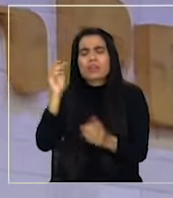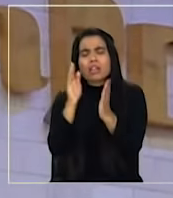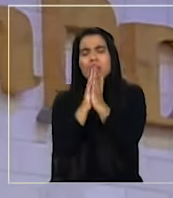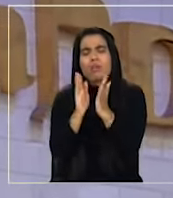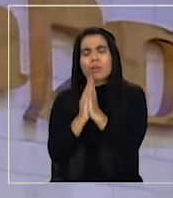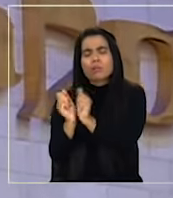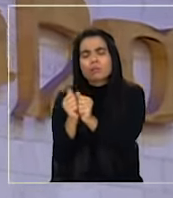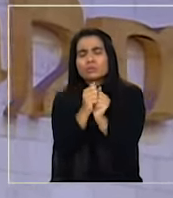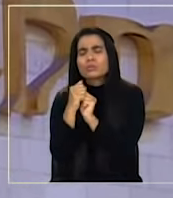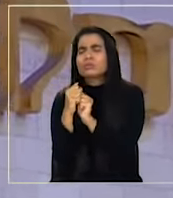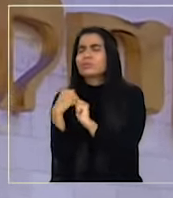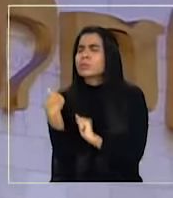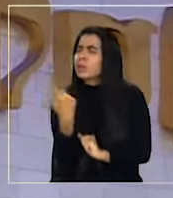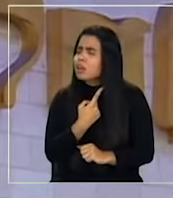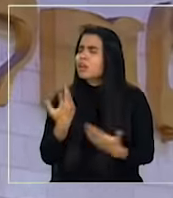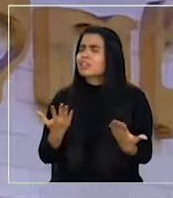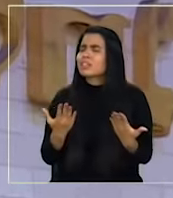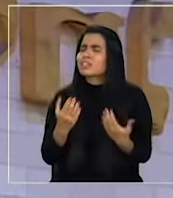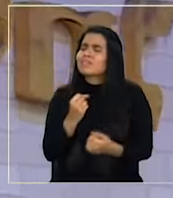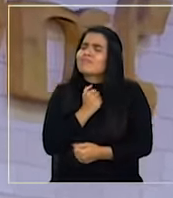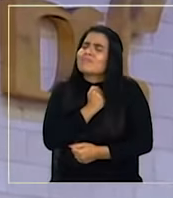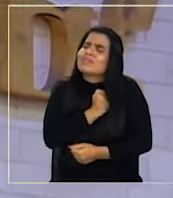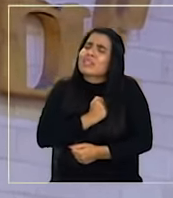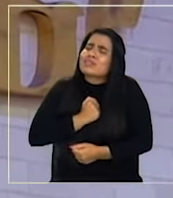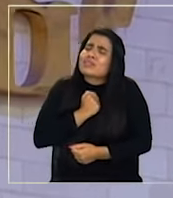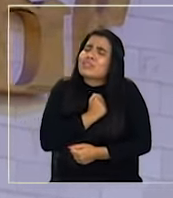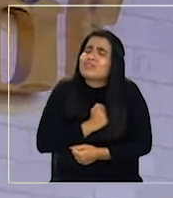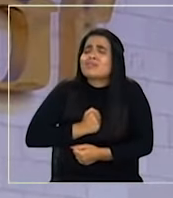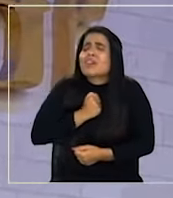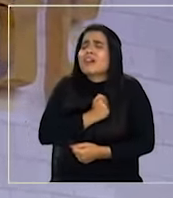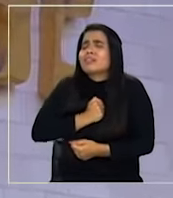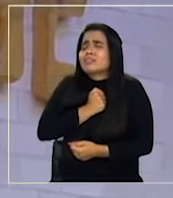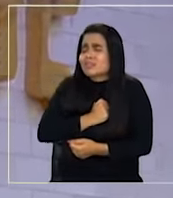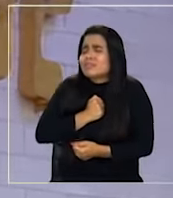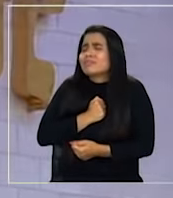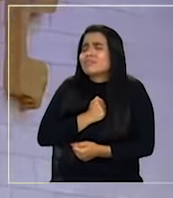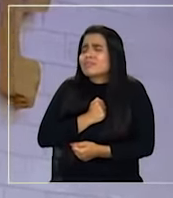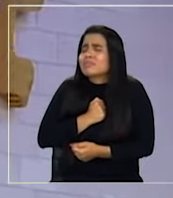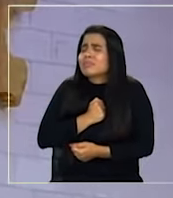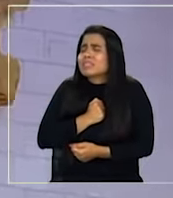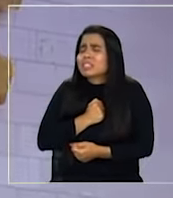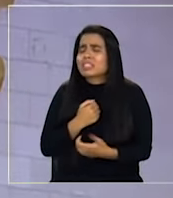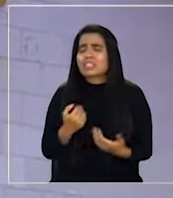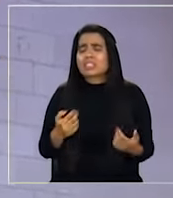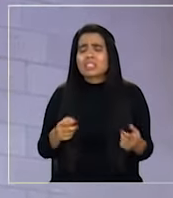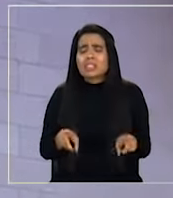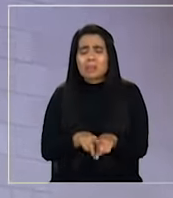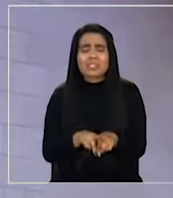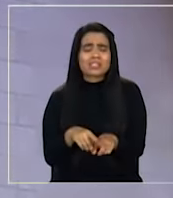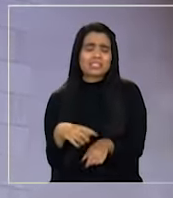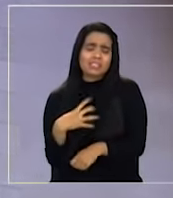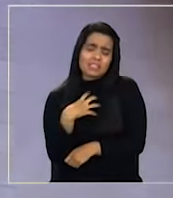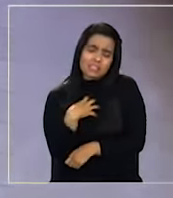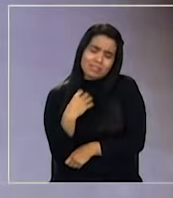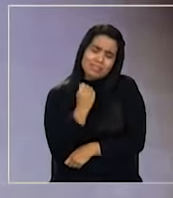estão com saudades do altar, estão com saudades, meu